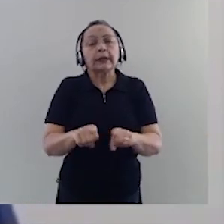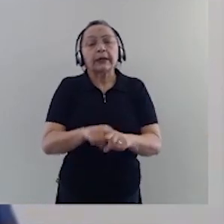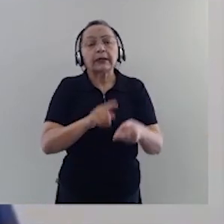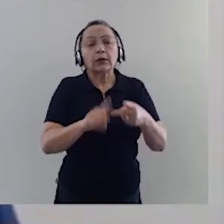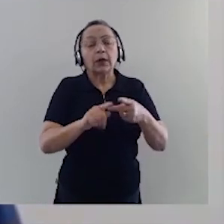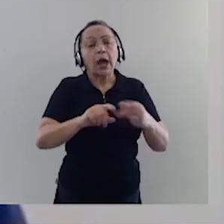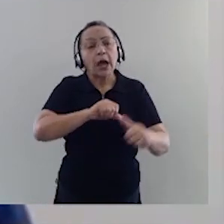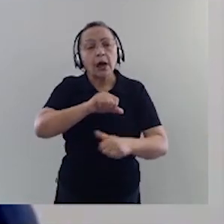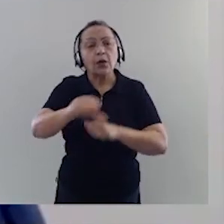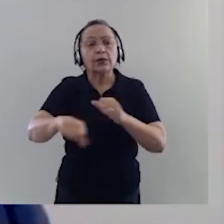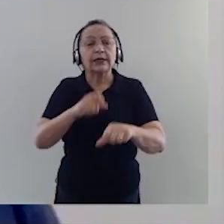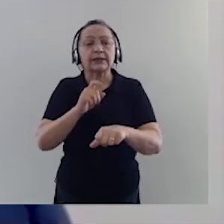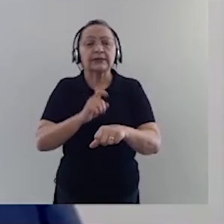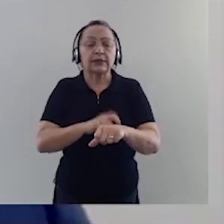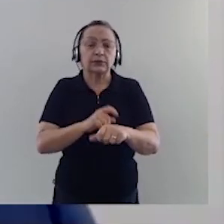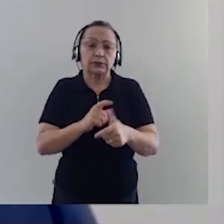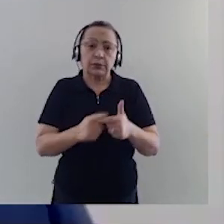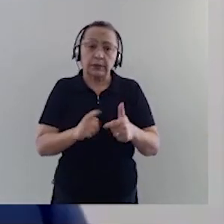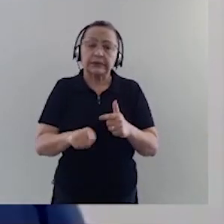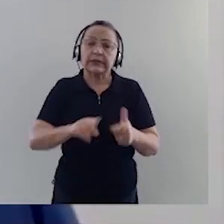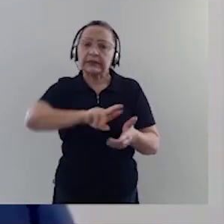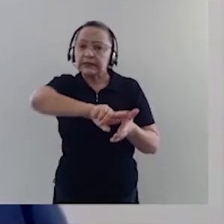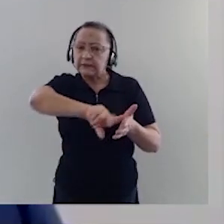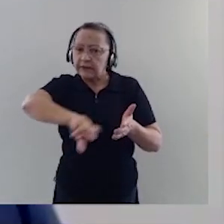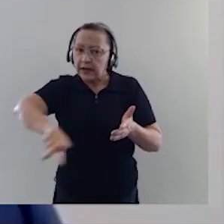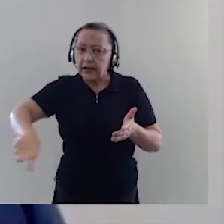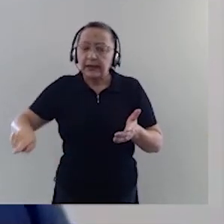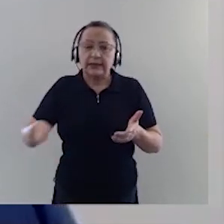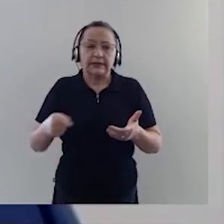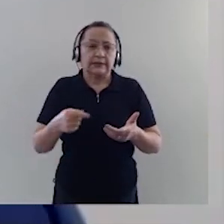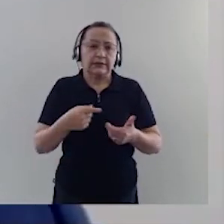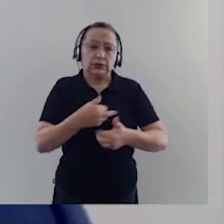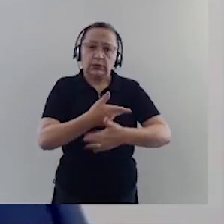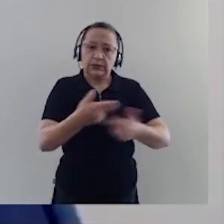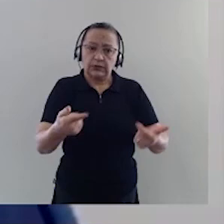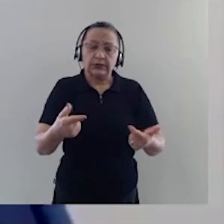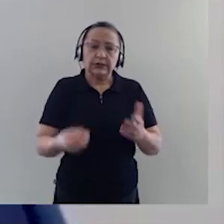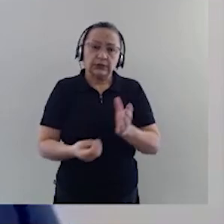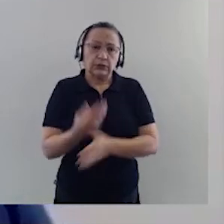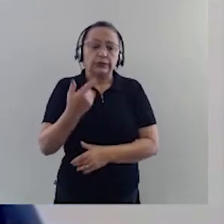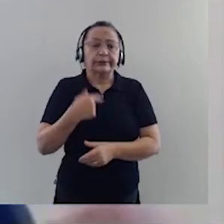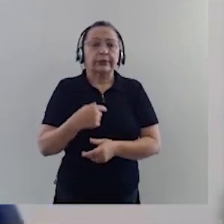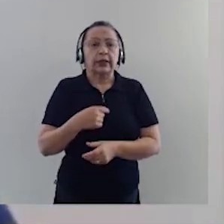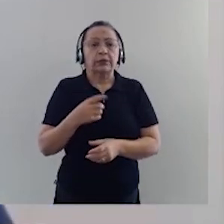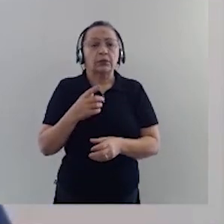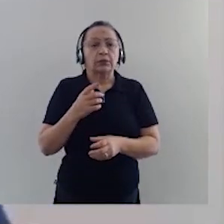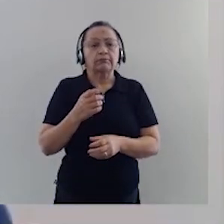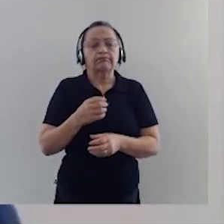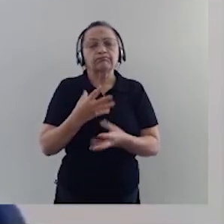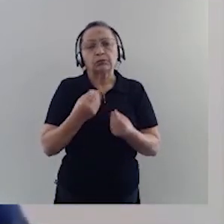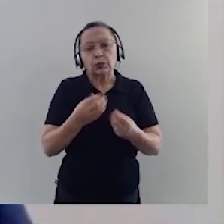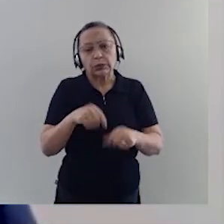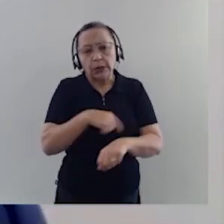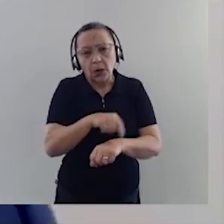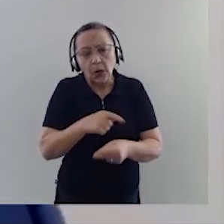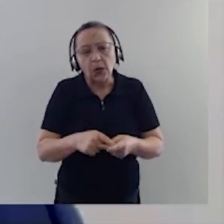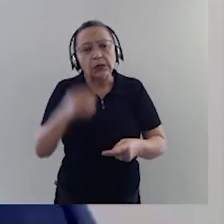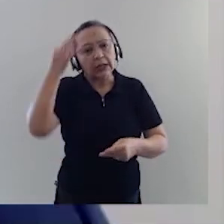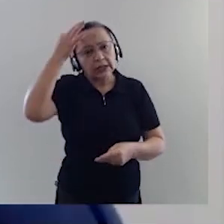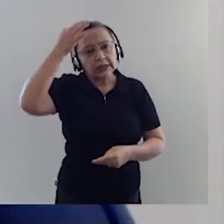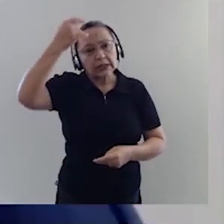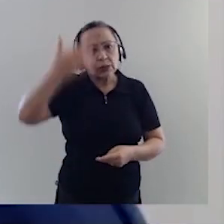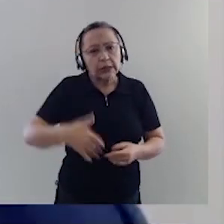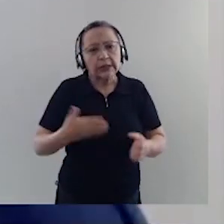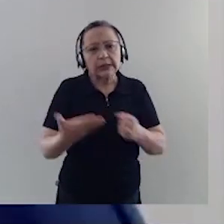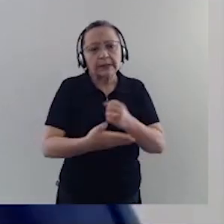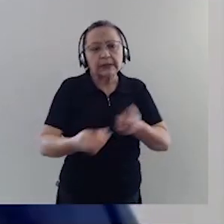das circunstâncias e as diversas teses que surgem daí. Onerosidade excessiva, teoria da base do